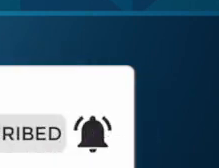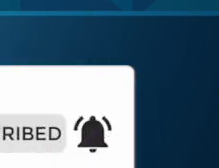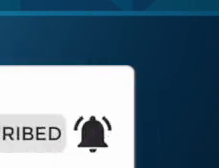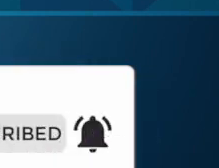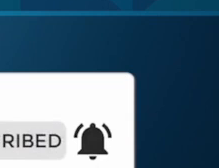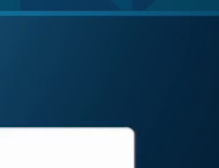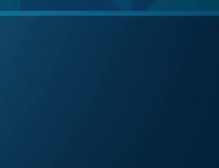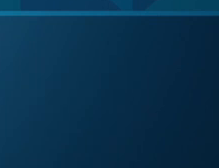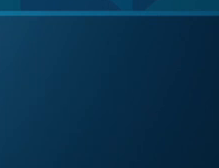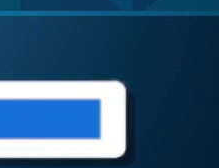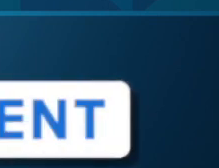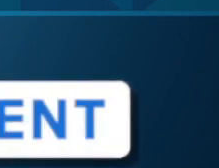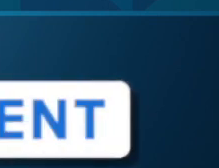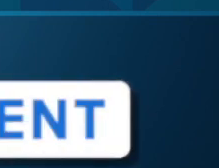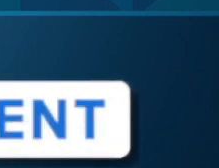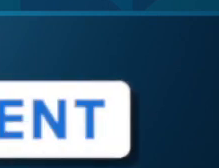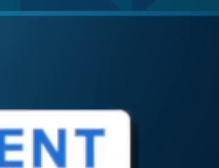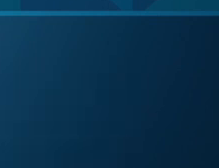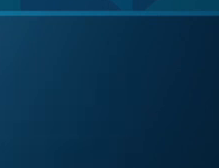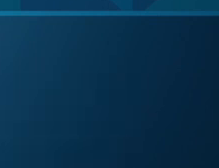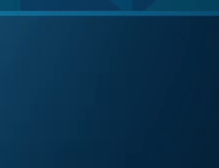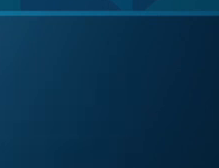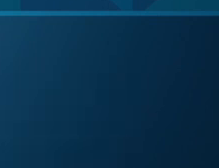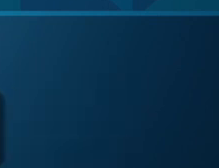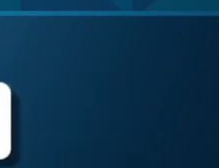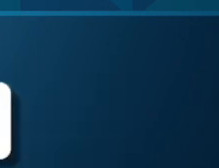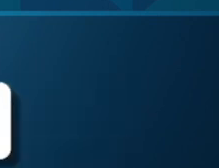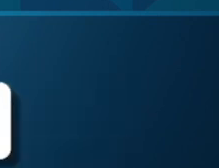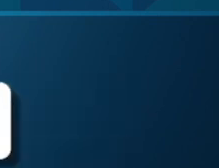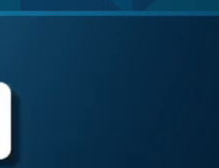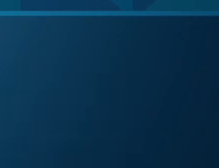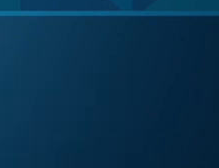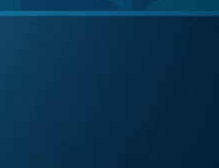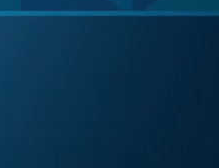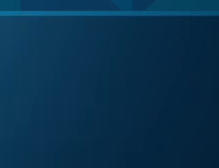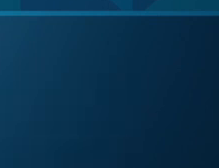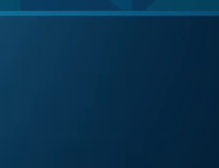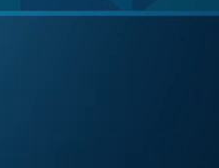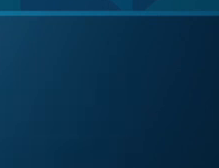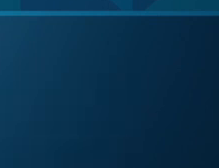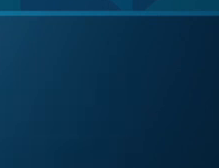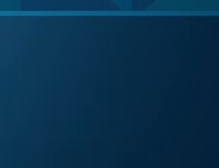botão notificação, fo comentário no fahetutan va media social siraseluk.